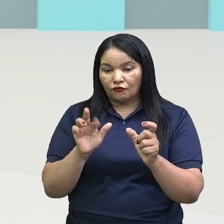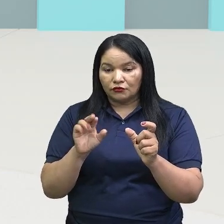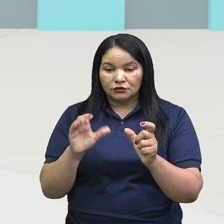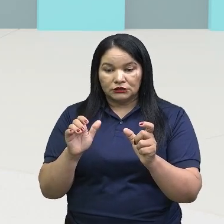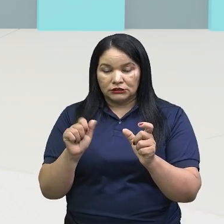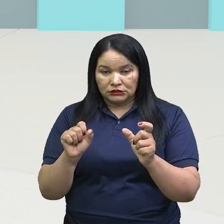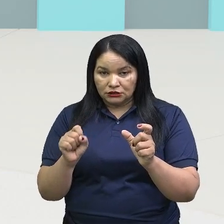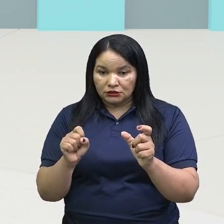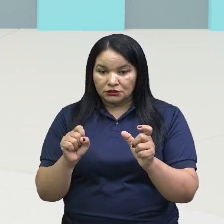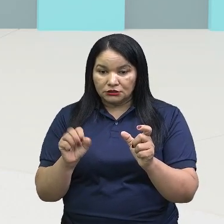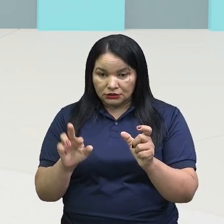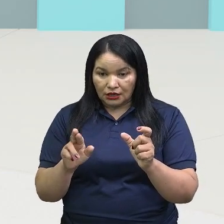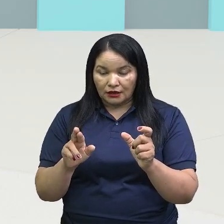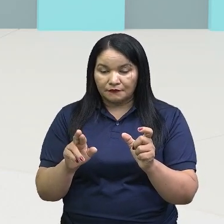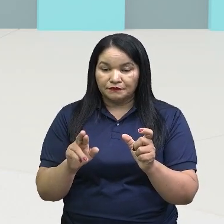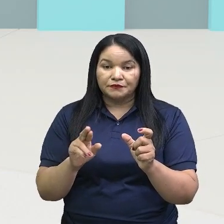no